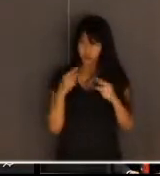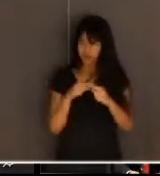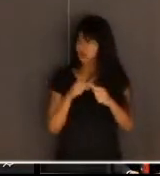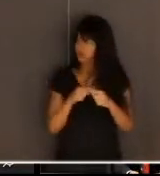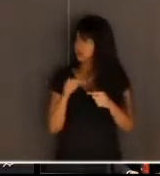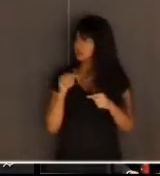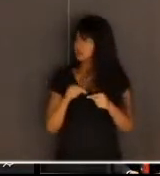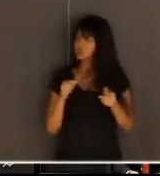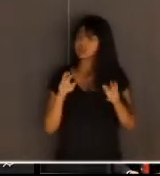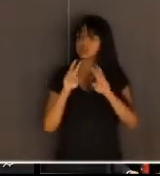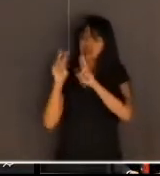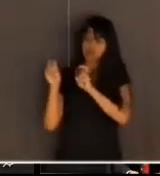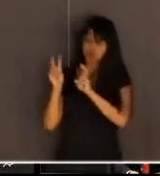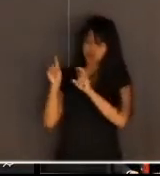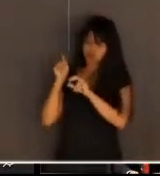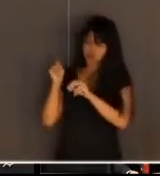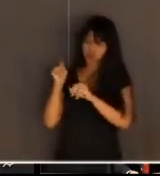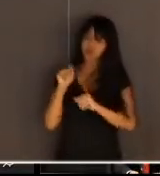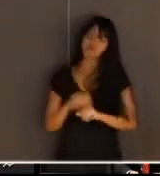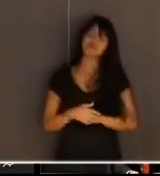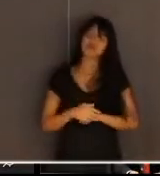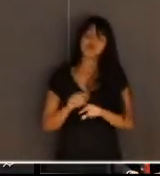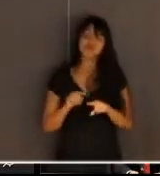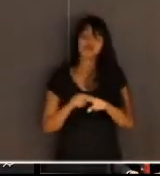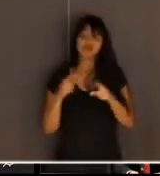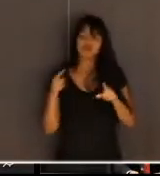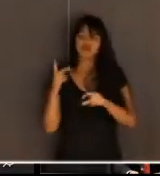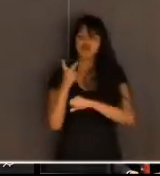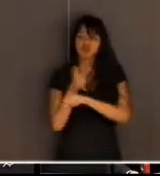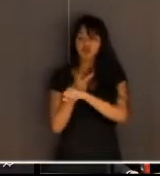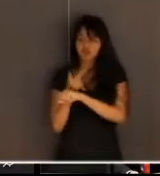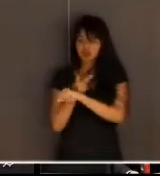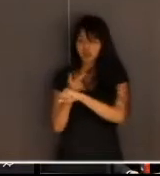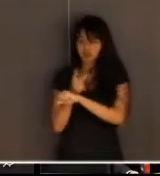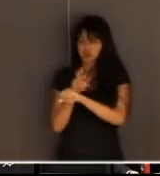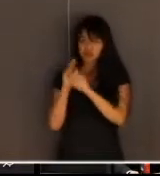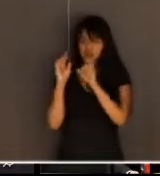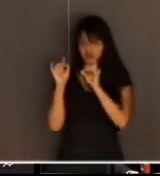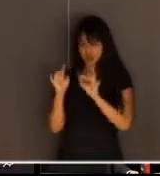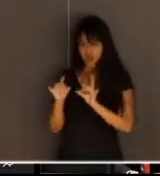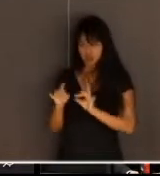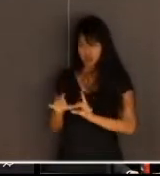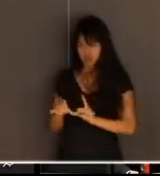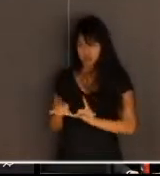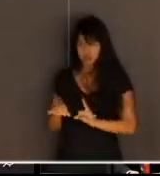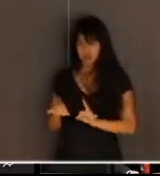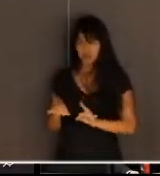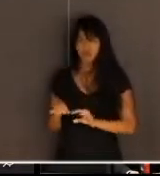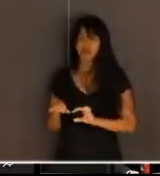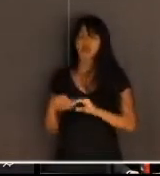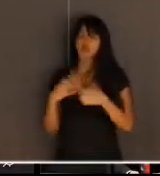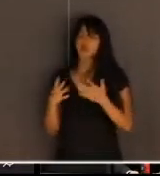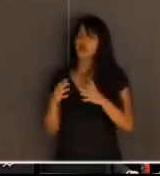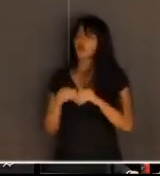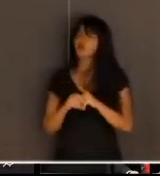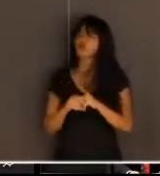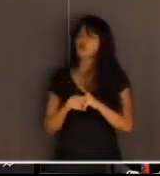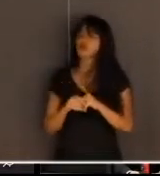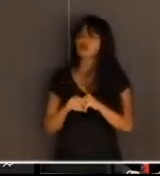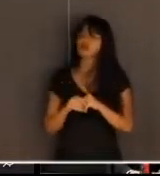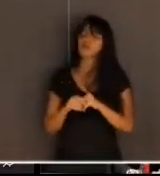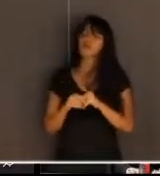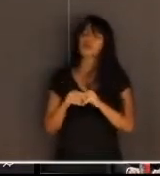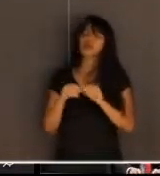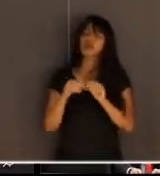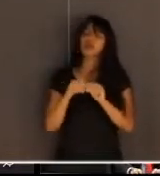palestra. Mas procurarei trazer especialmente qual é a base teórica que sustenta